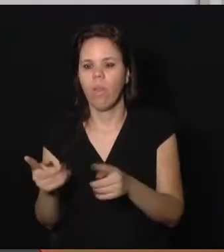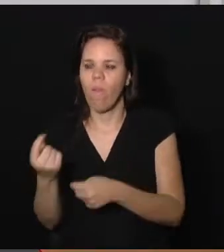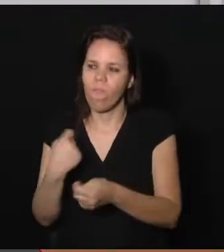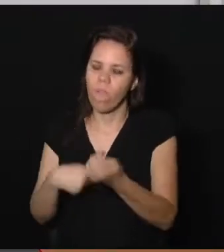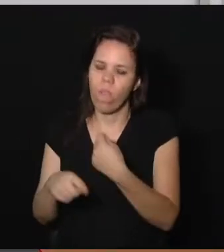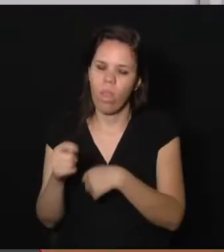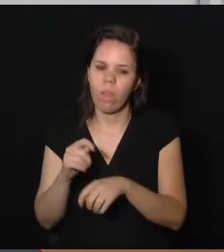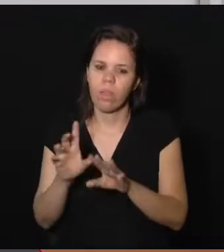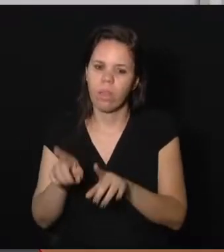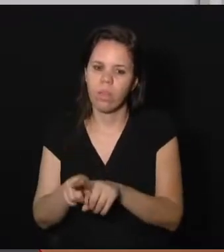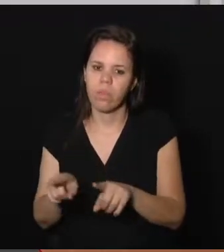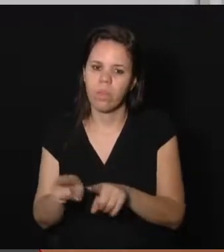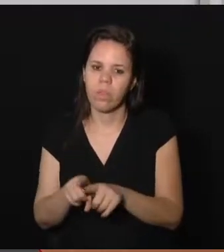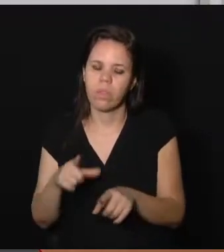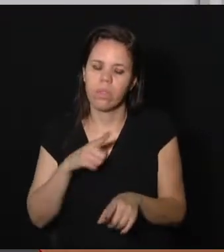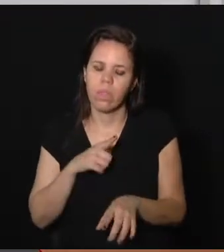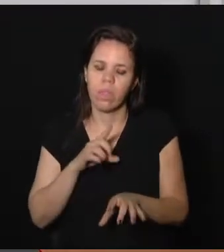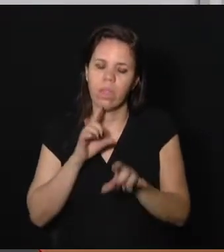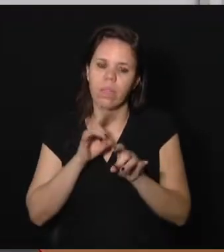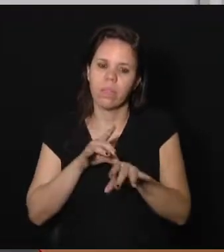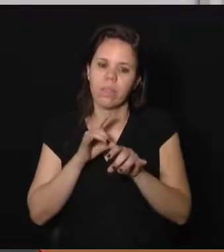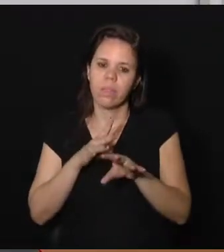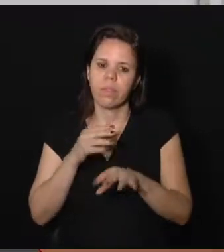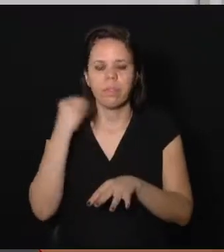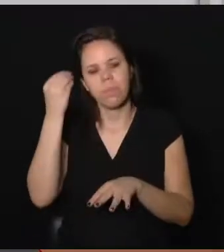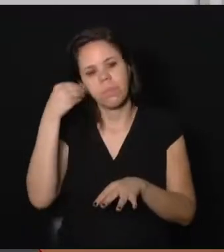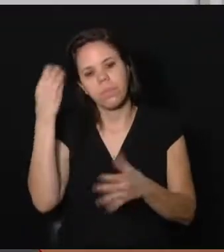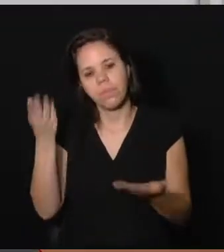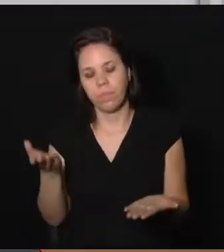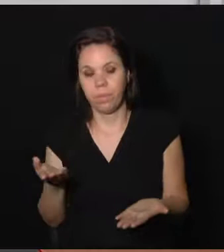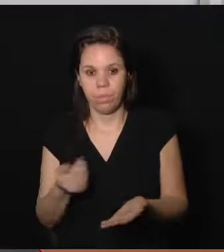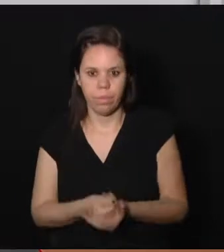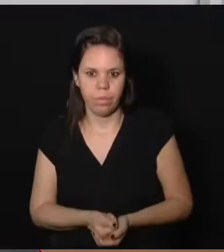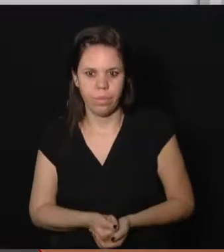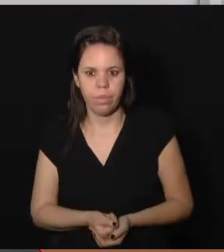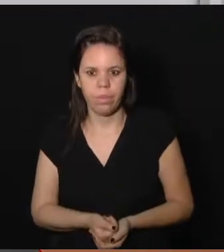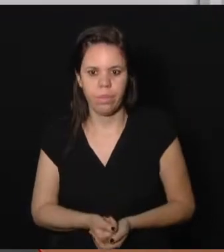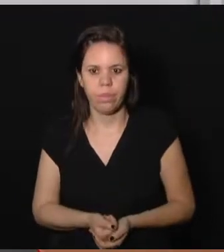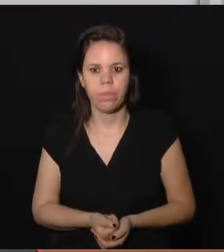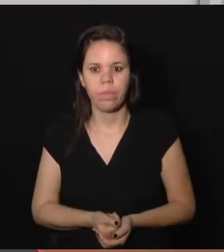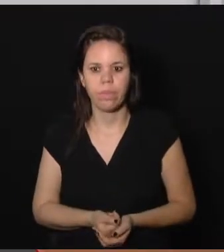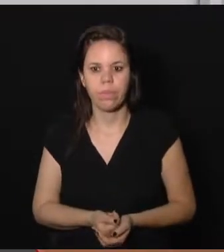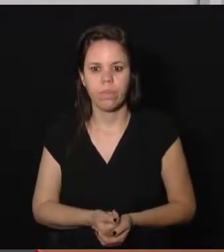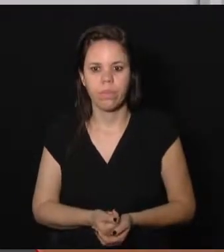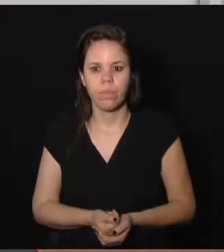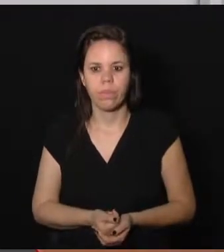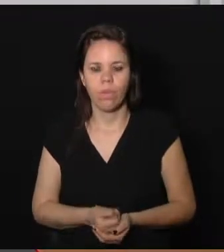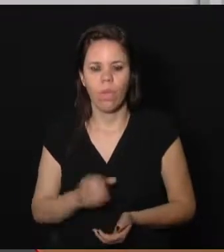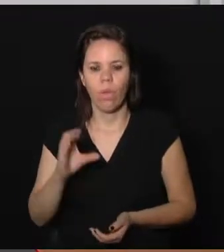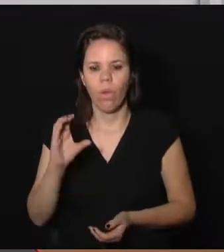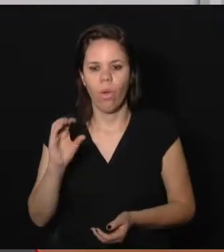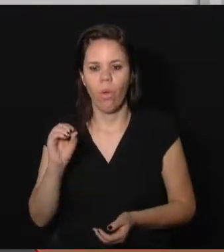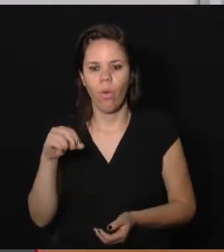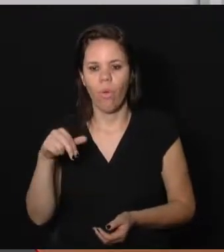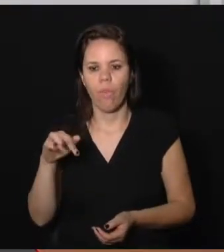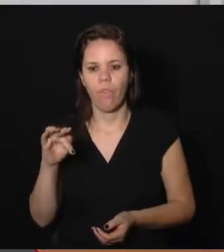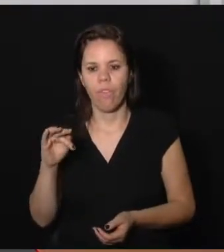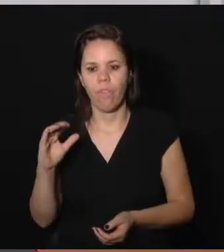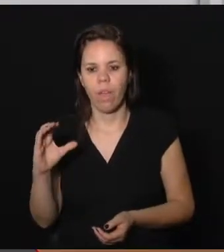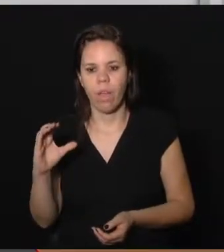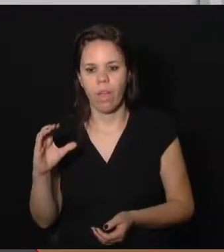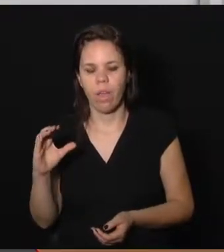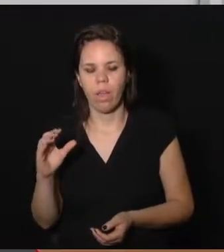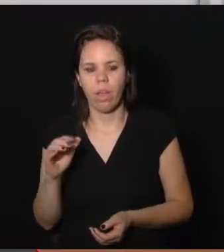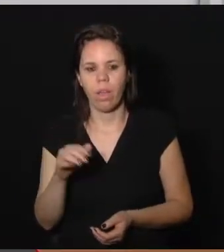repente, vir um pouco mais para a técnica, né? Então, por exemplo, esse CONFAC regional aqui, eu